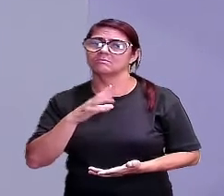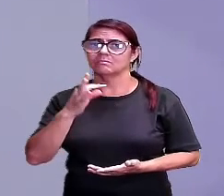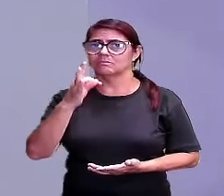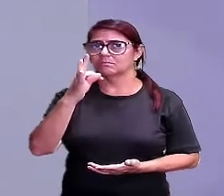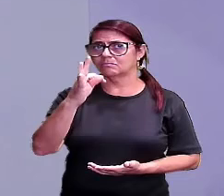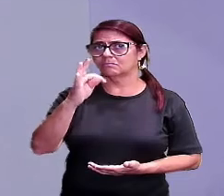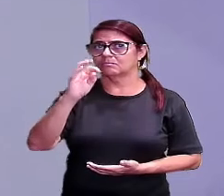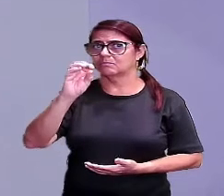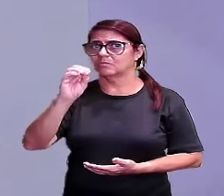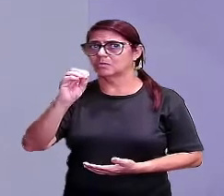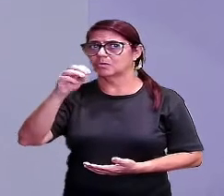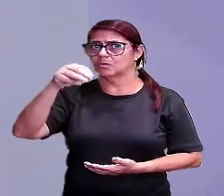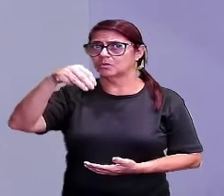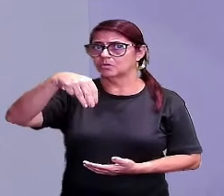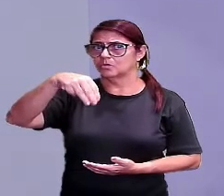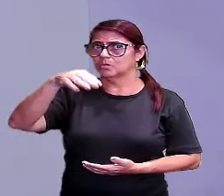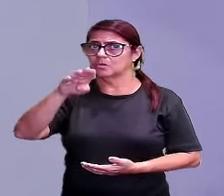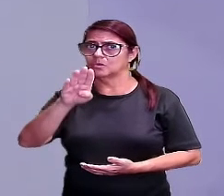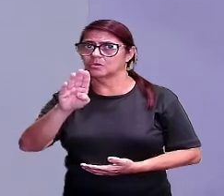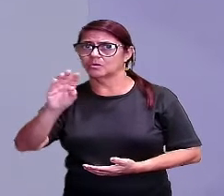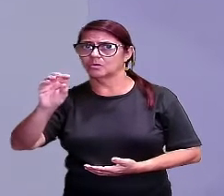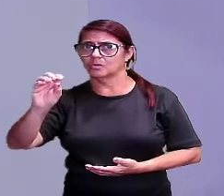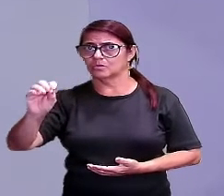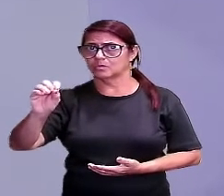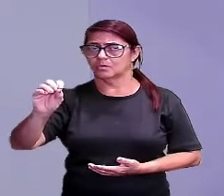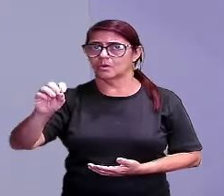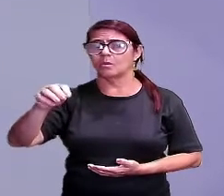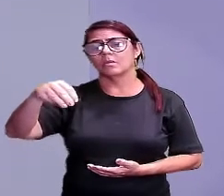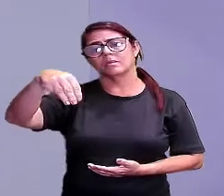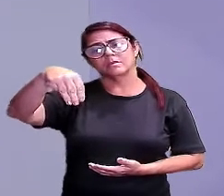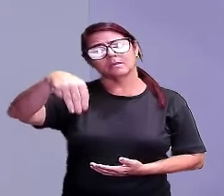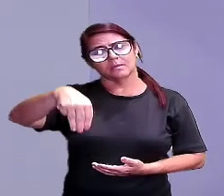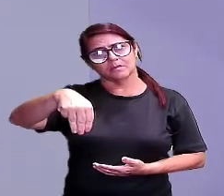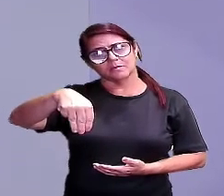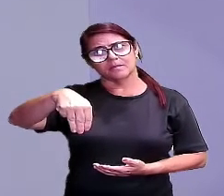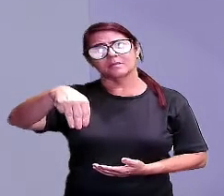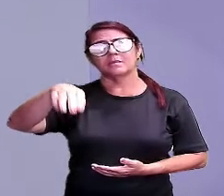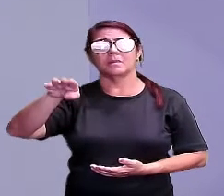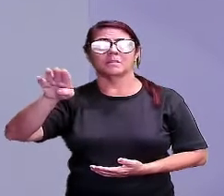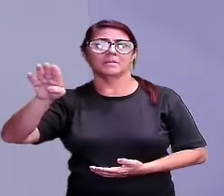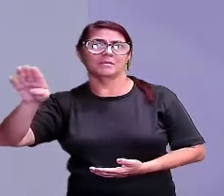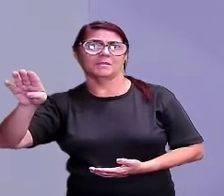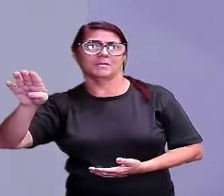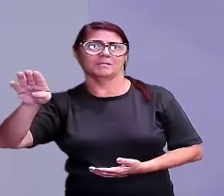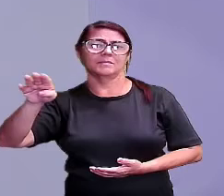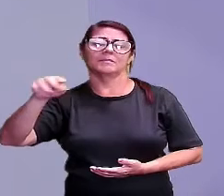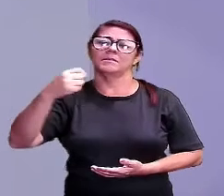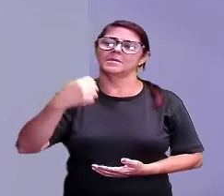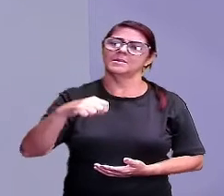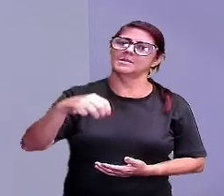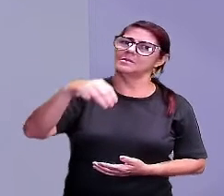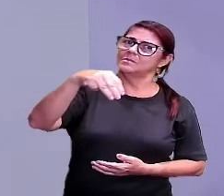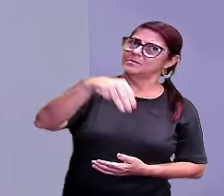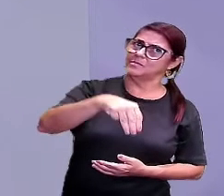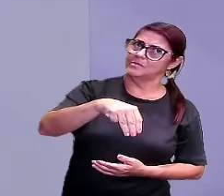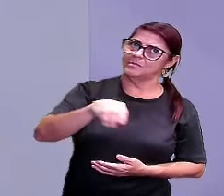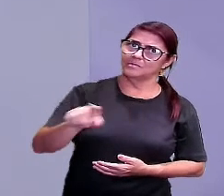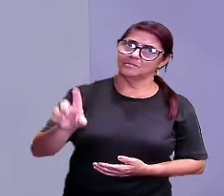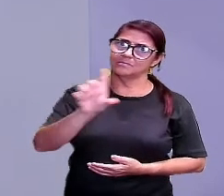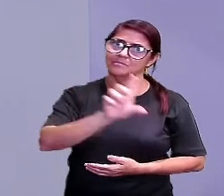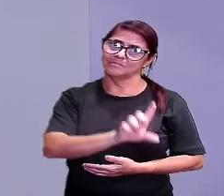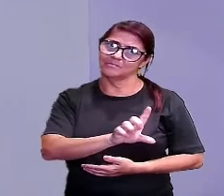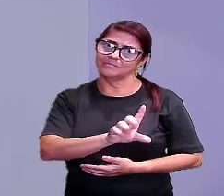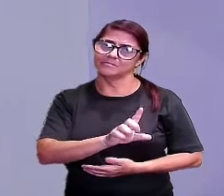tombo, aqui, onde tombo também é escrito com B, então aqui tem que ter um M,